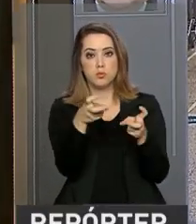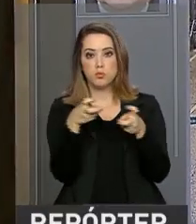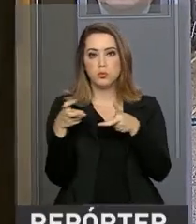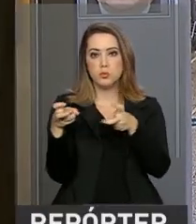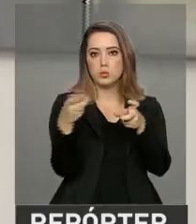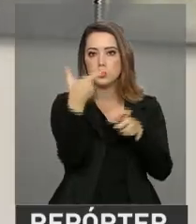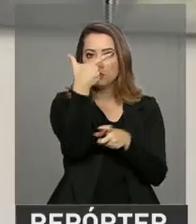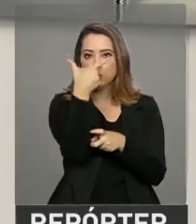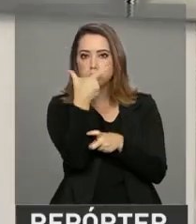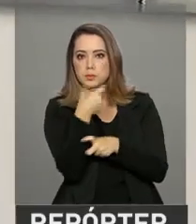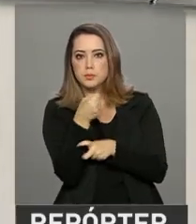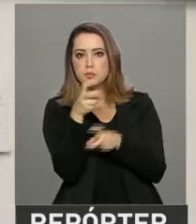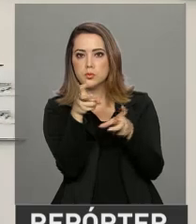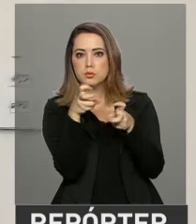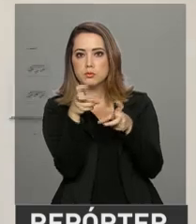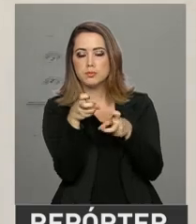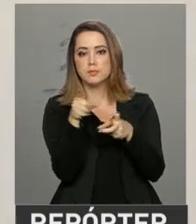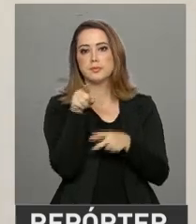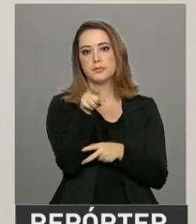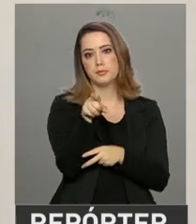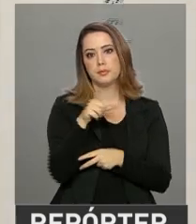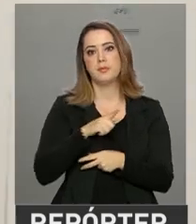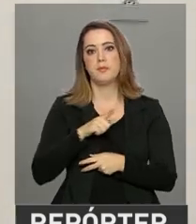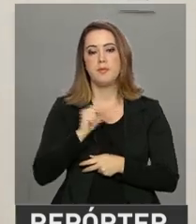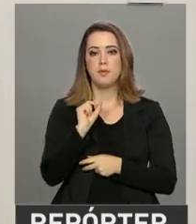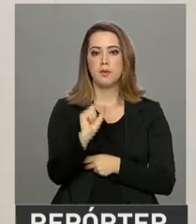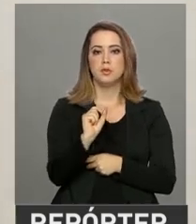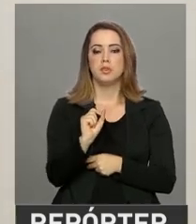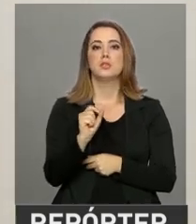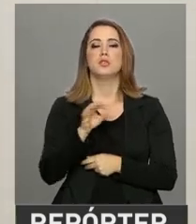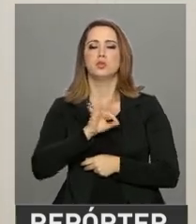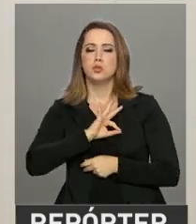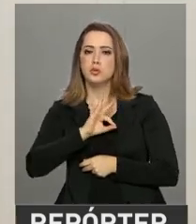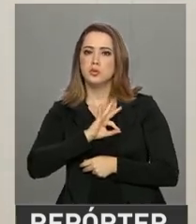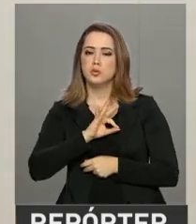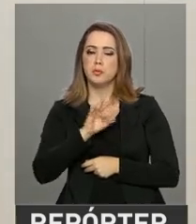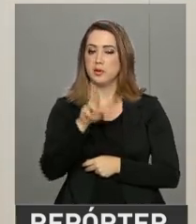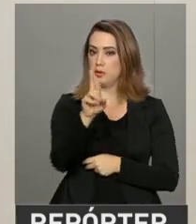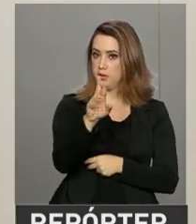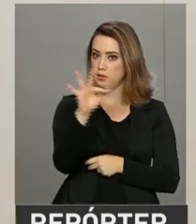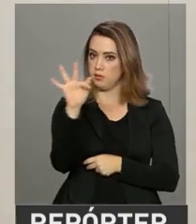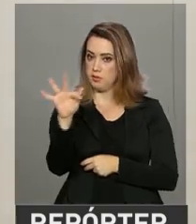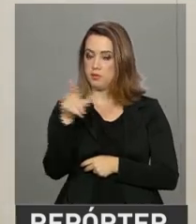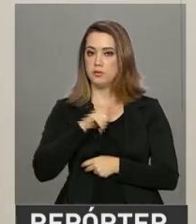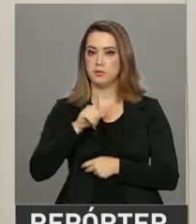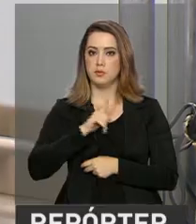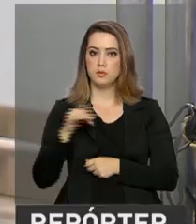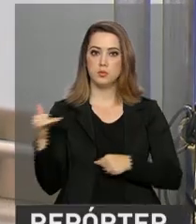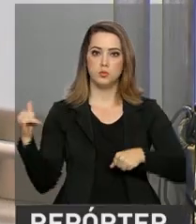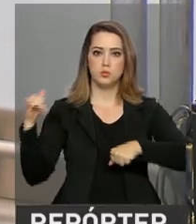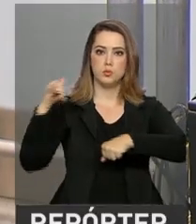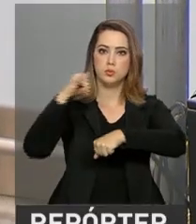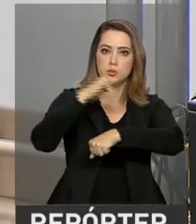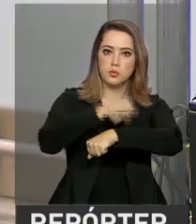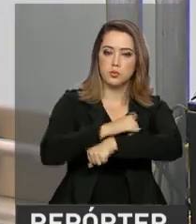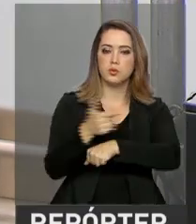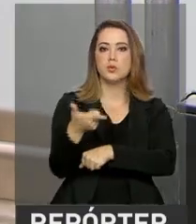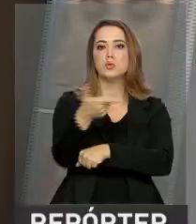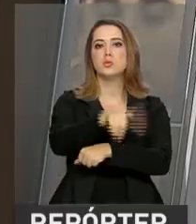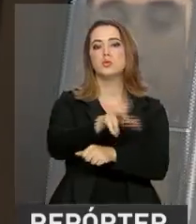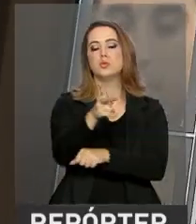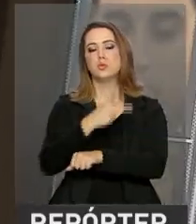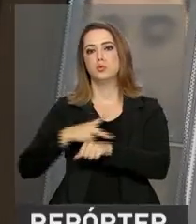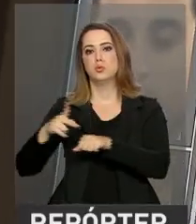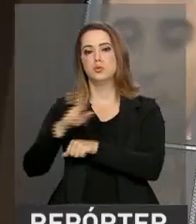reconhecimento facial desenvolvido pela Receita Federal na fiscalização de passageiros de voos internacionais. O equipamento já está